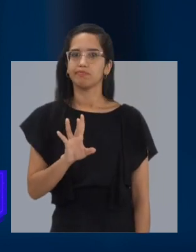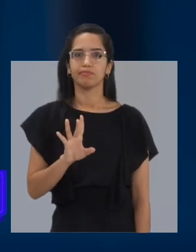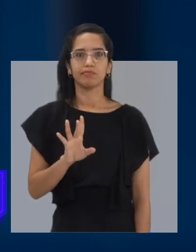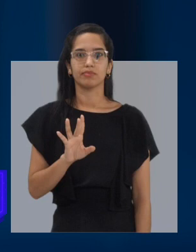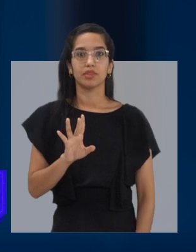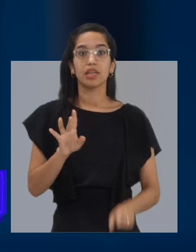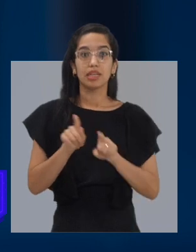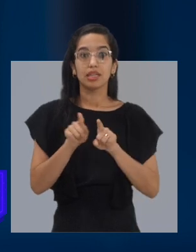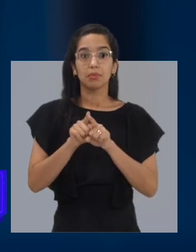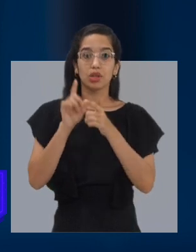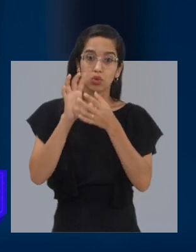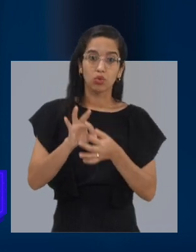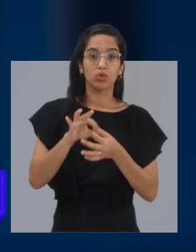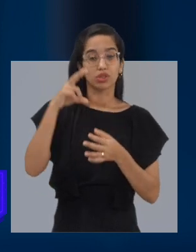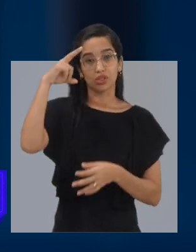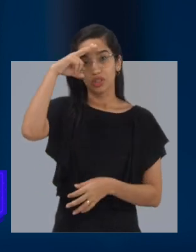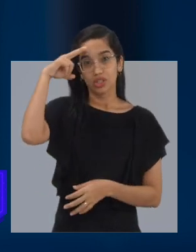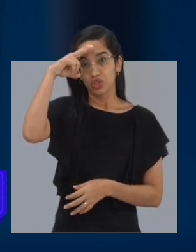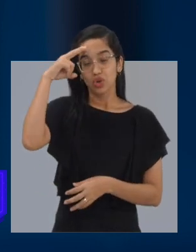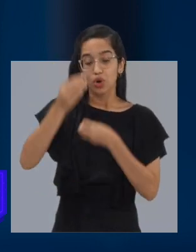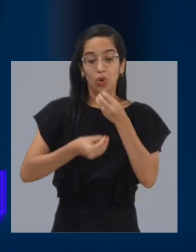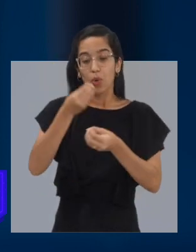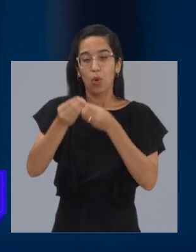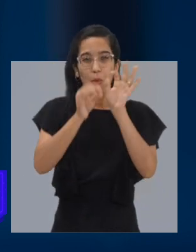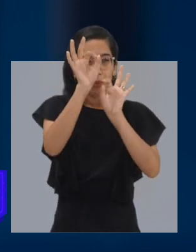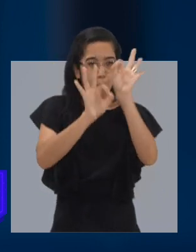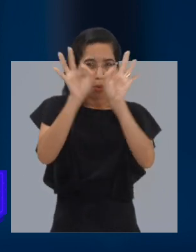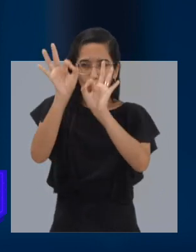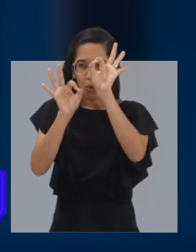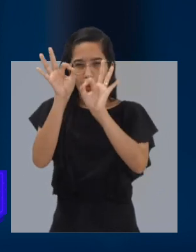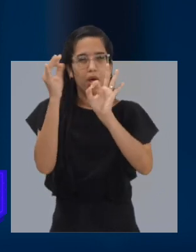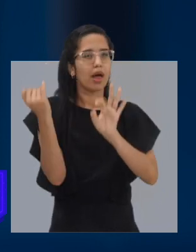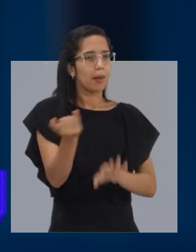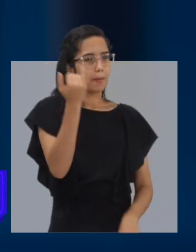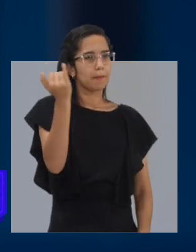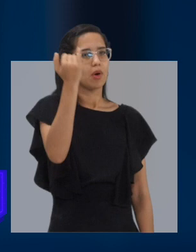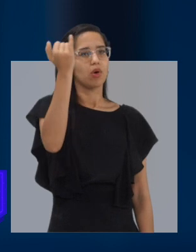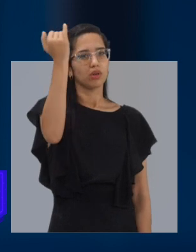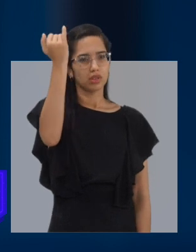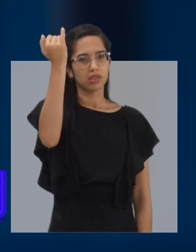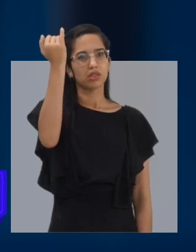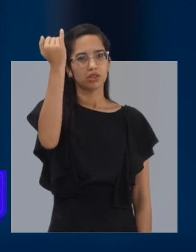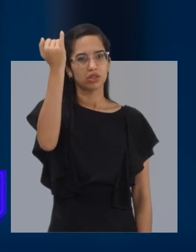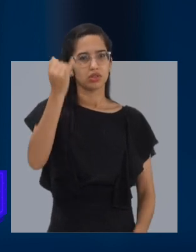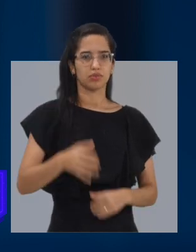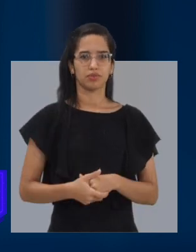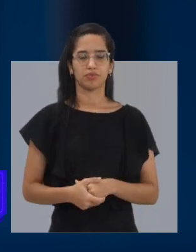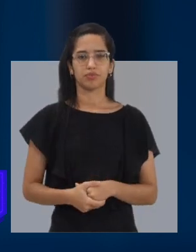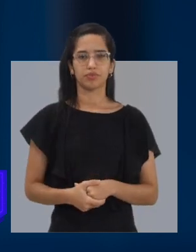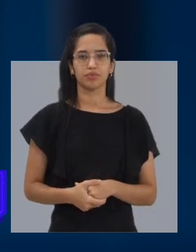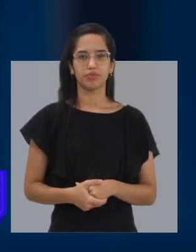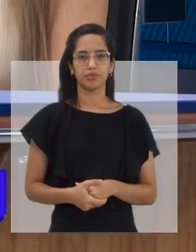naquele momento em que ele estava fazendo aquelas portas. Então tem toda uma história que é importante seja resgatada e conhecida por todos. E a